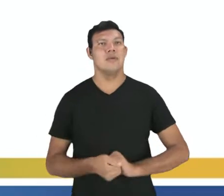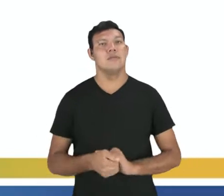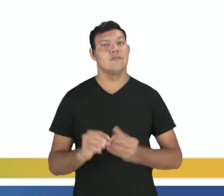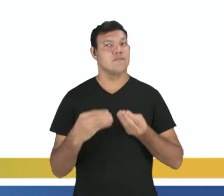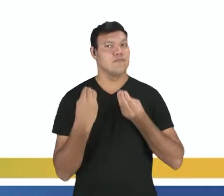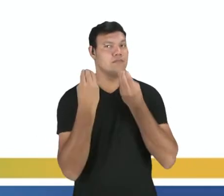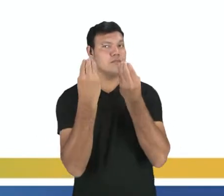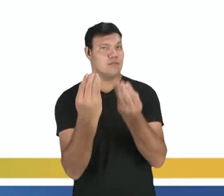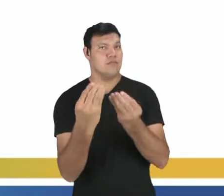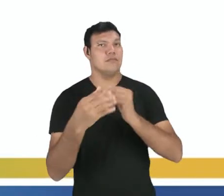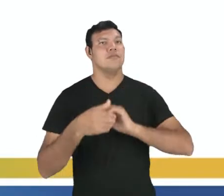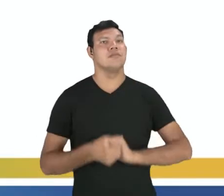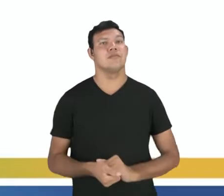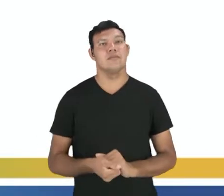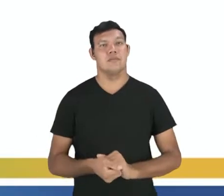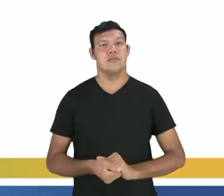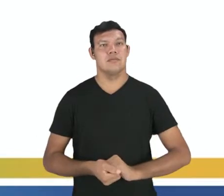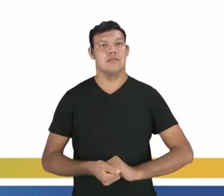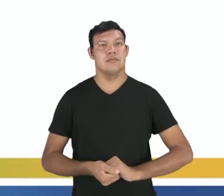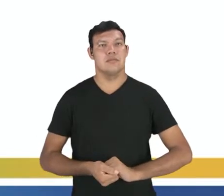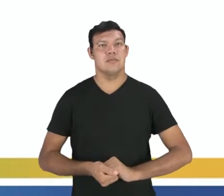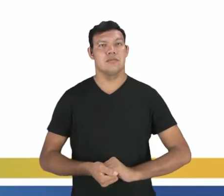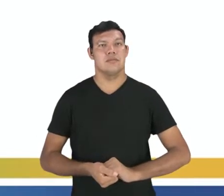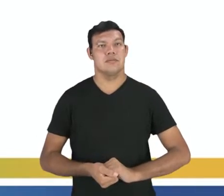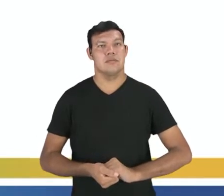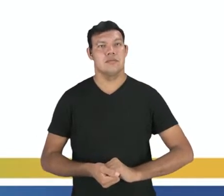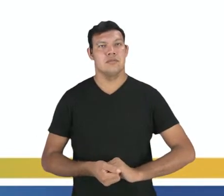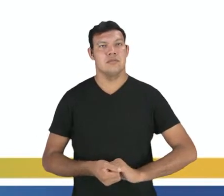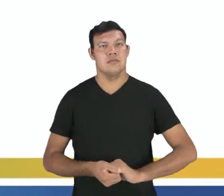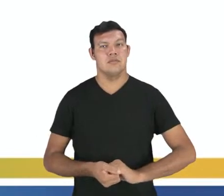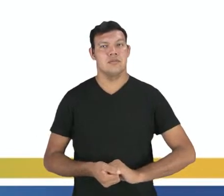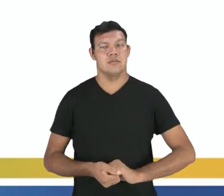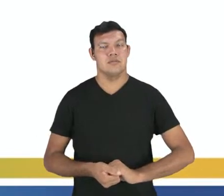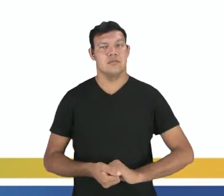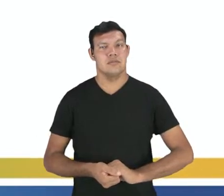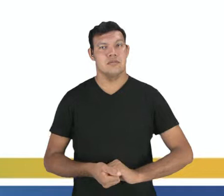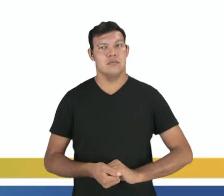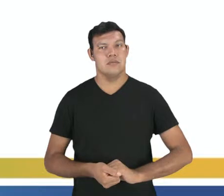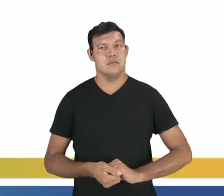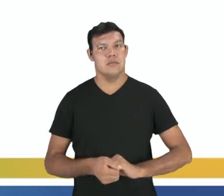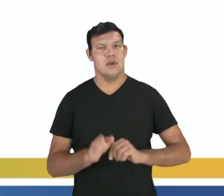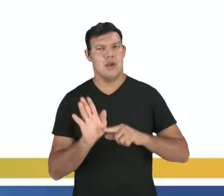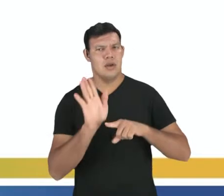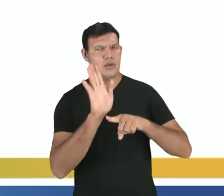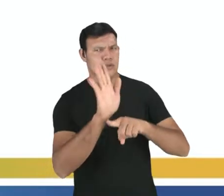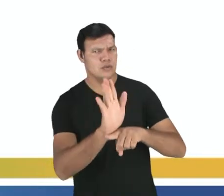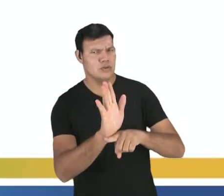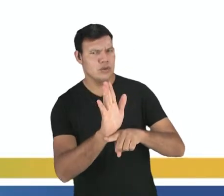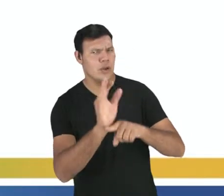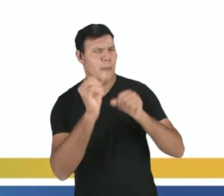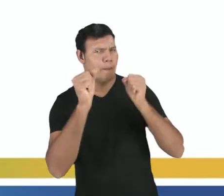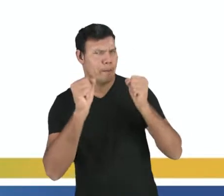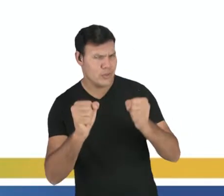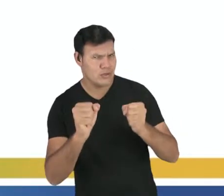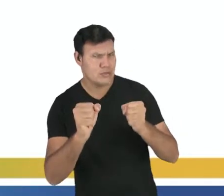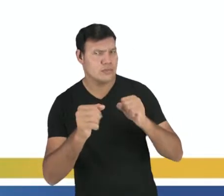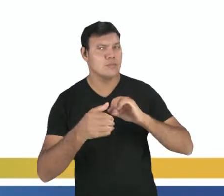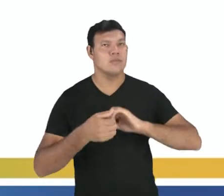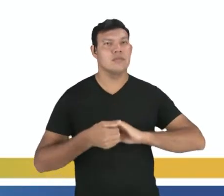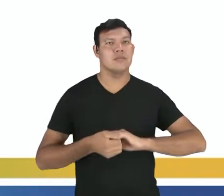por exemplo, can I help you? Posso ajudá-lo? Então, estou oferecendo